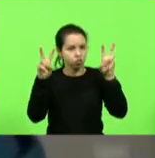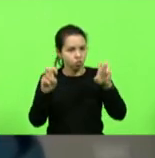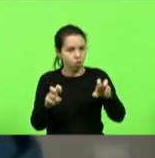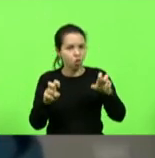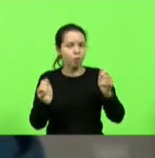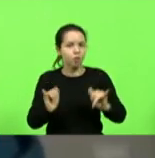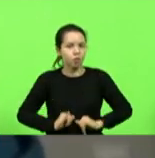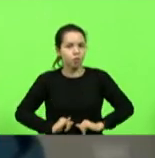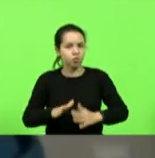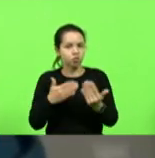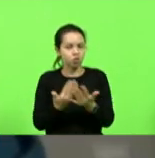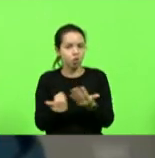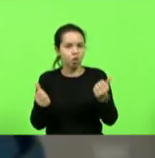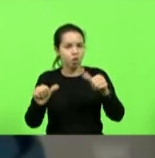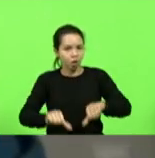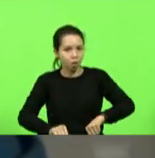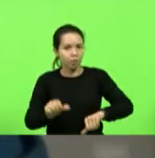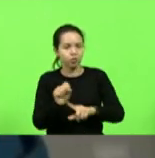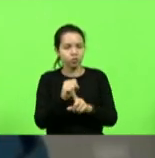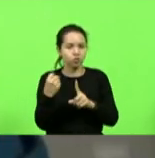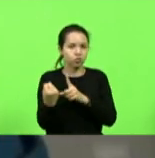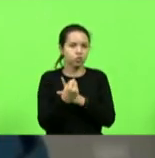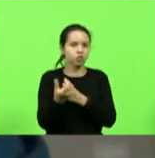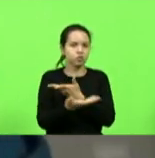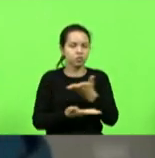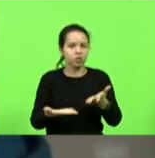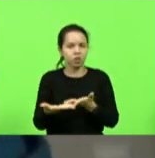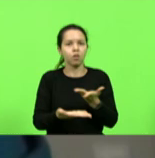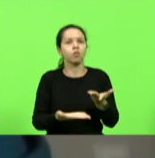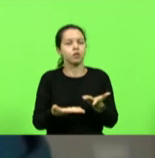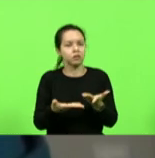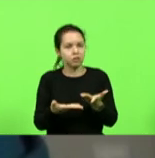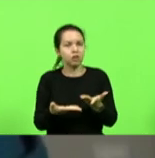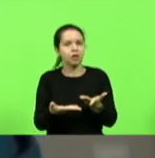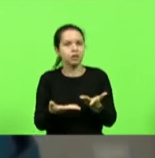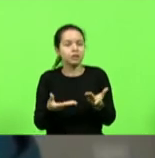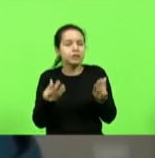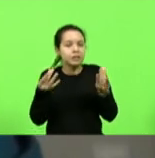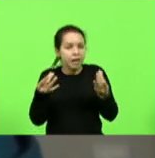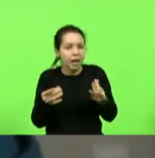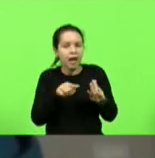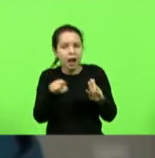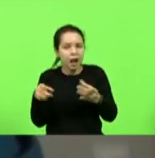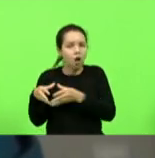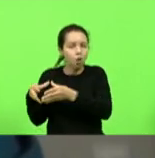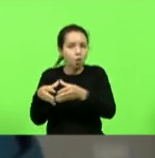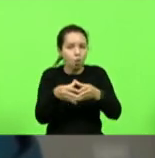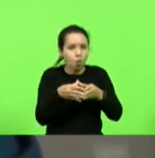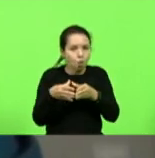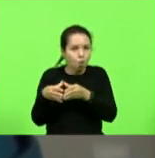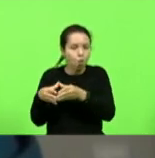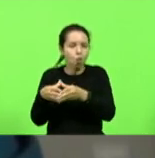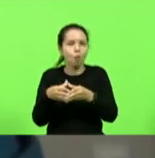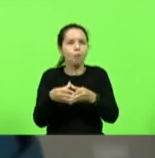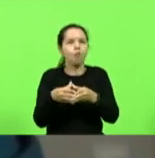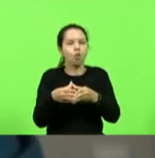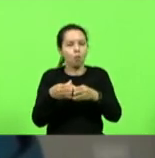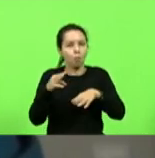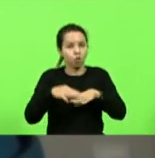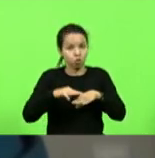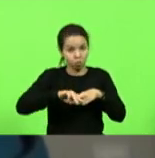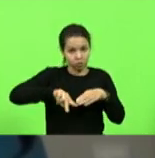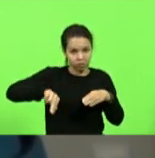escolar de uma perspectiva social, né? Então, em síntese, essas equipes multiprofissionais, elas têm como